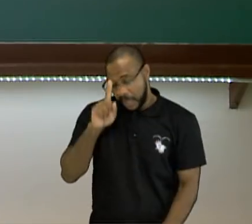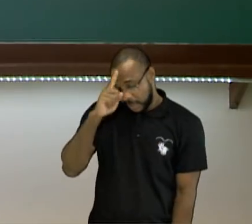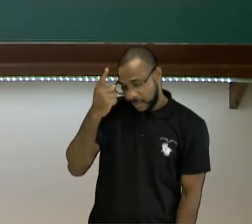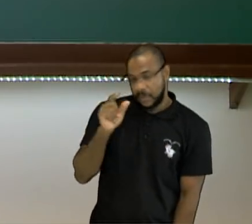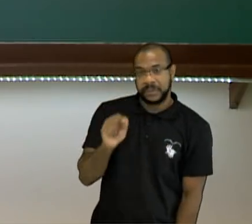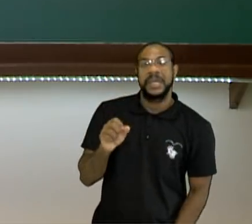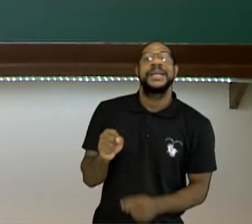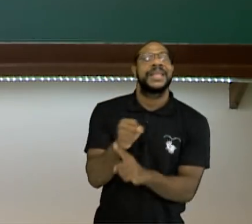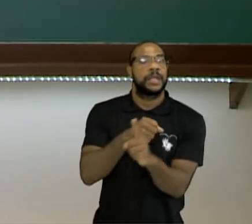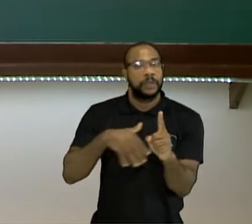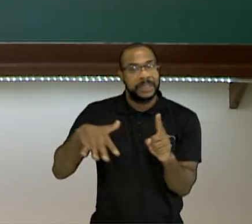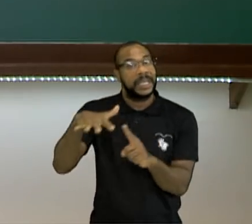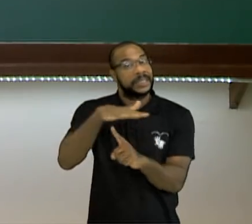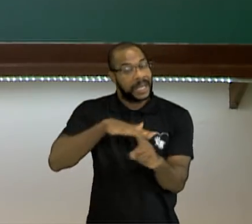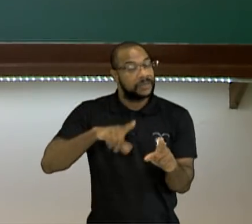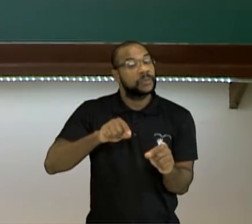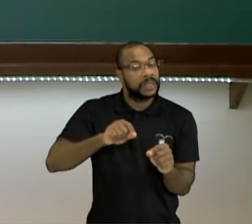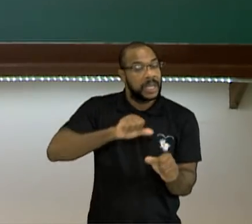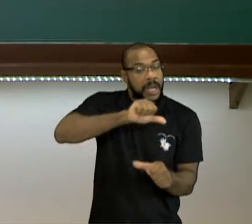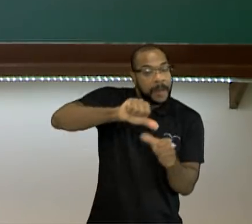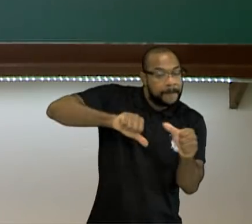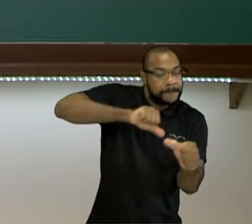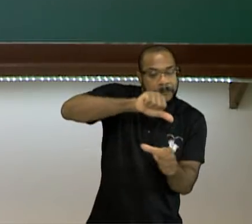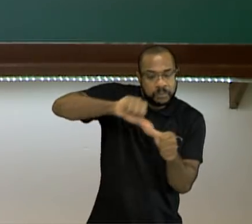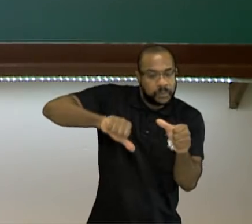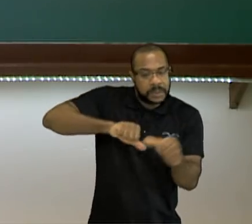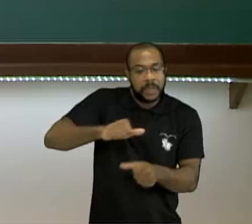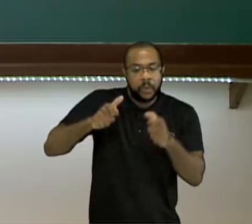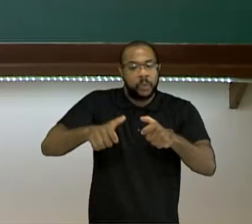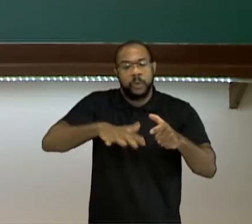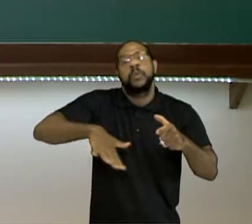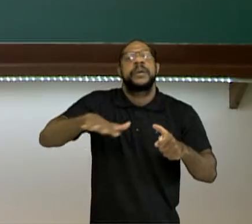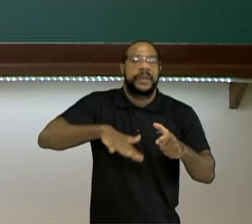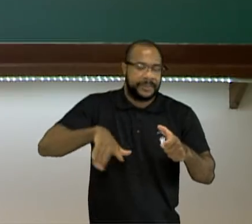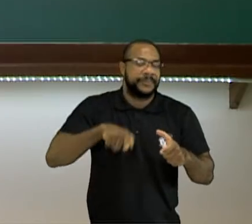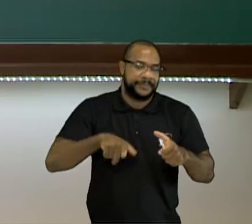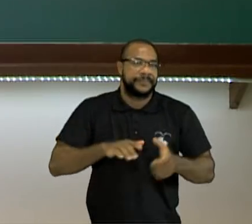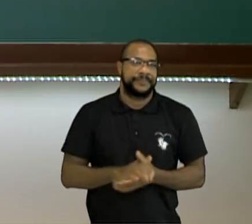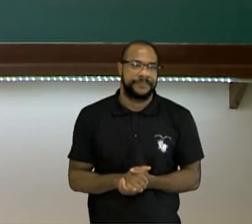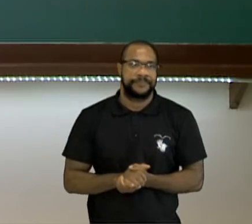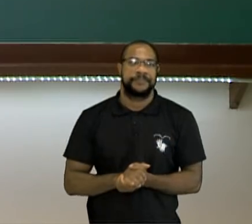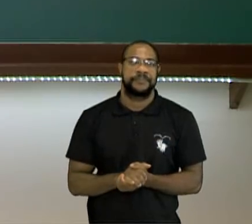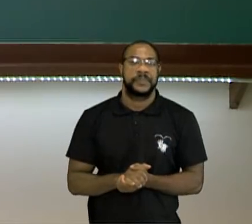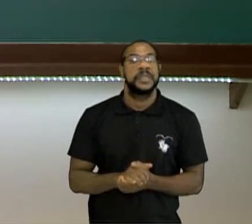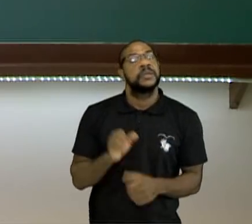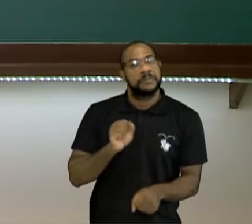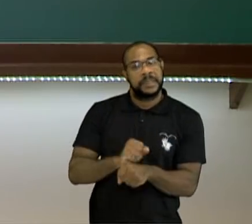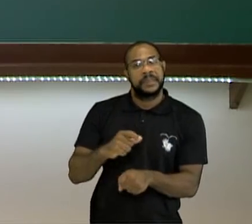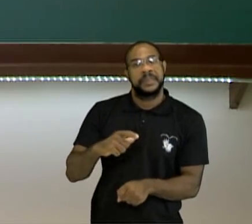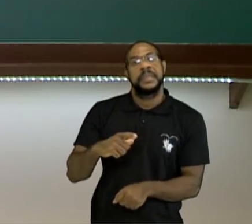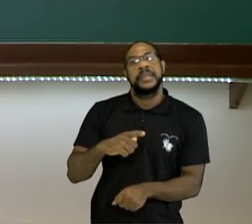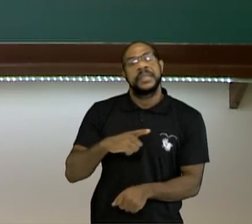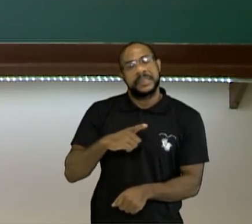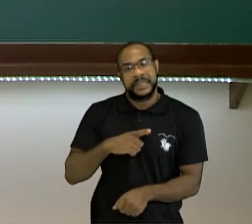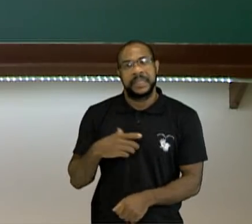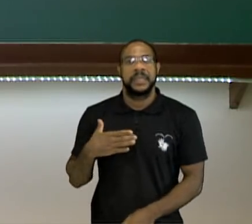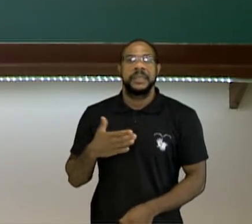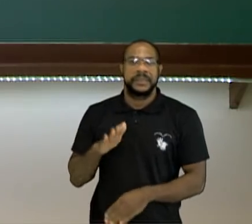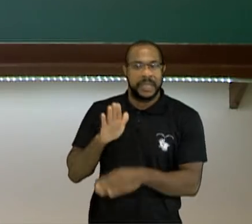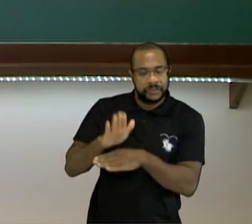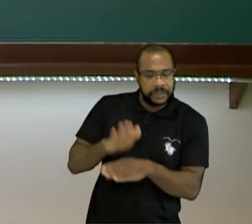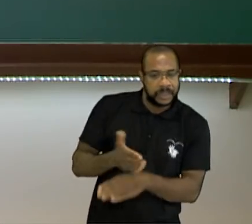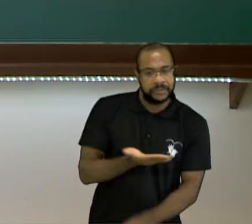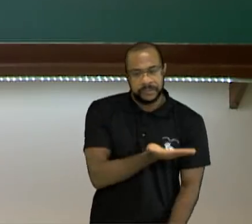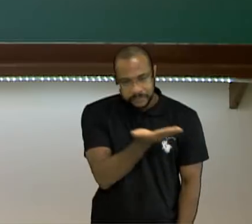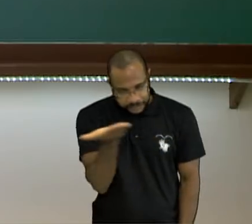das sociedades modificando o espaço natural e também produzindo novas paisagens. Espero ter contribuído na aula de hoje com